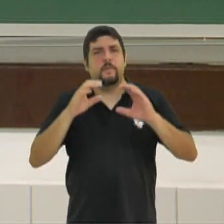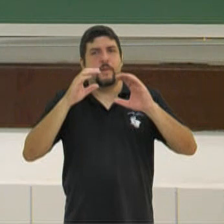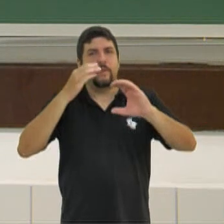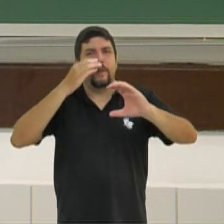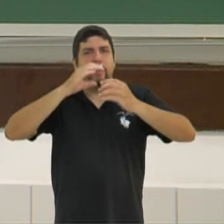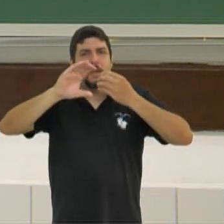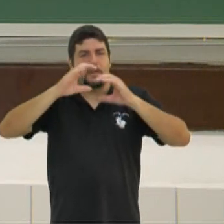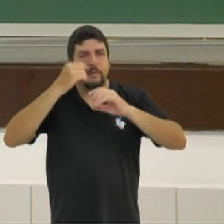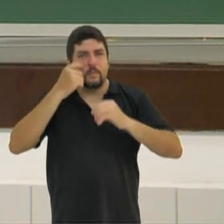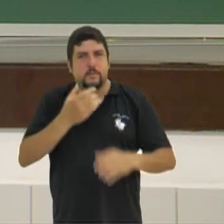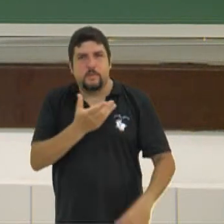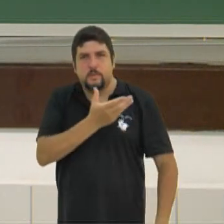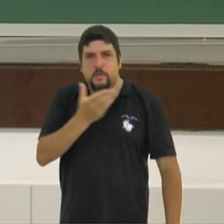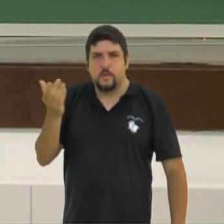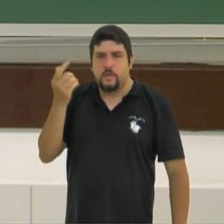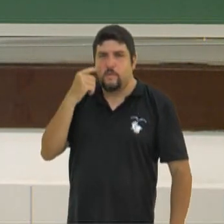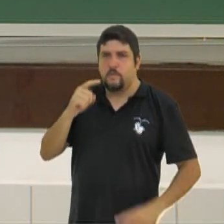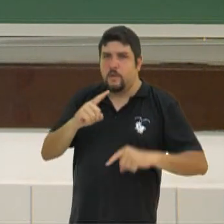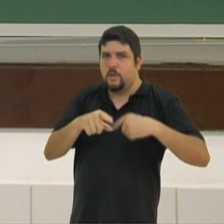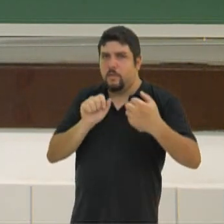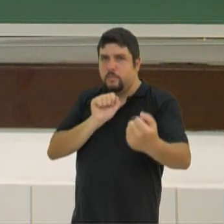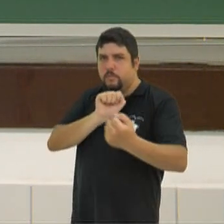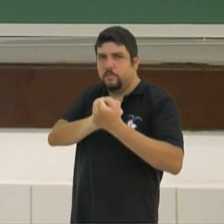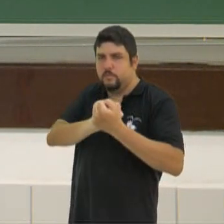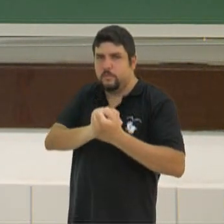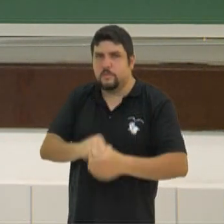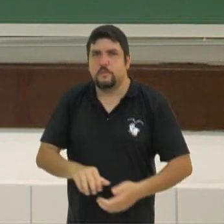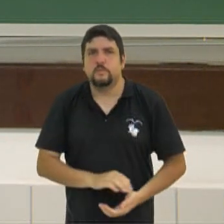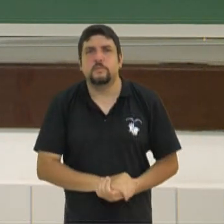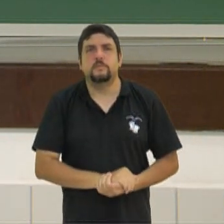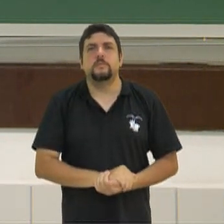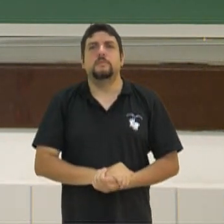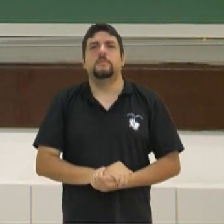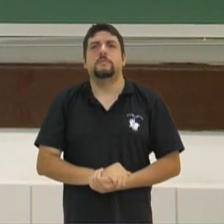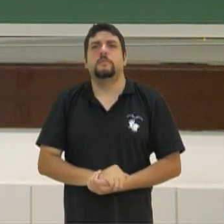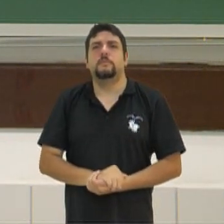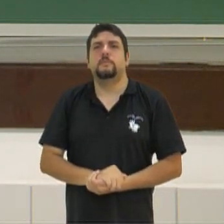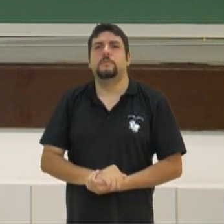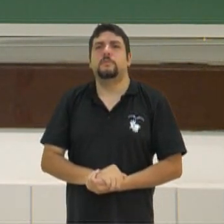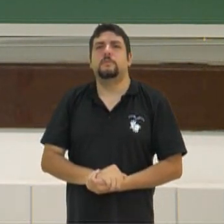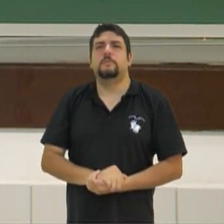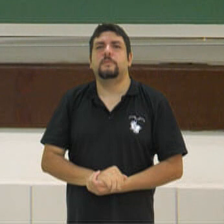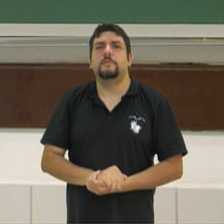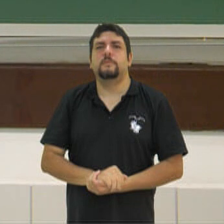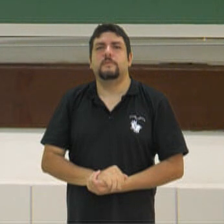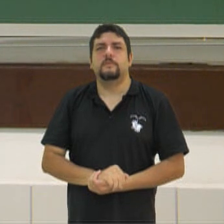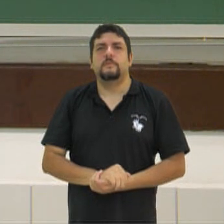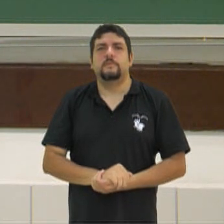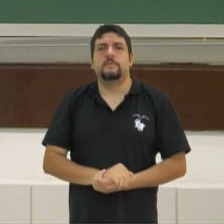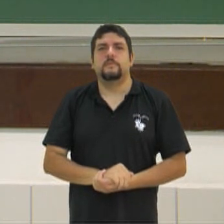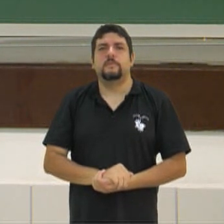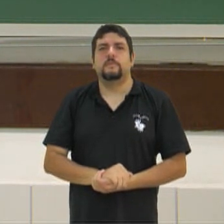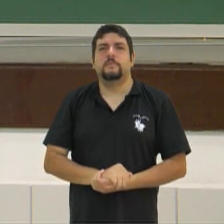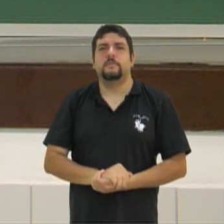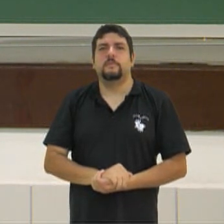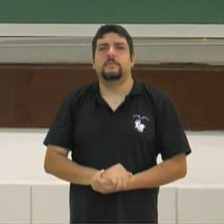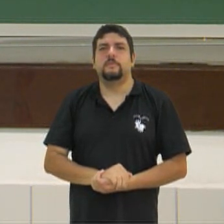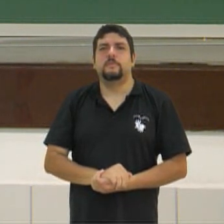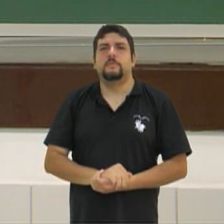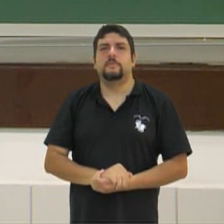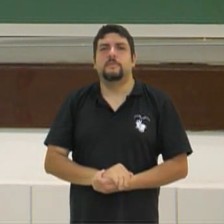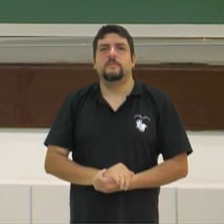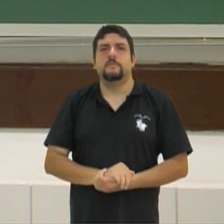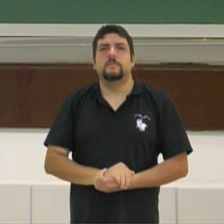vez para vocês e depois a gente canta junto, tá ok? Combinado? Vai cantar em casa, hein? Pode até dançar, tem coreografia